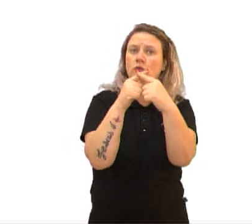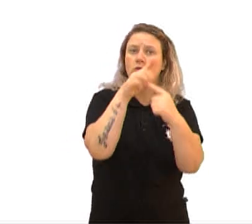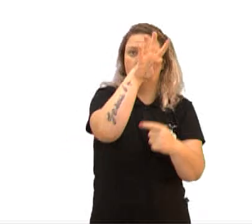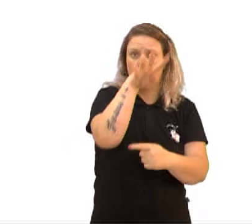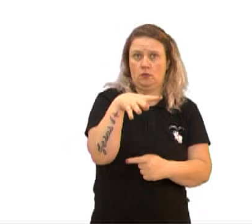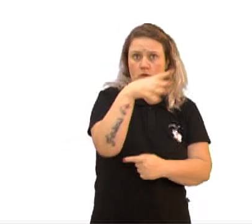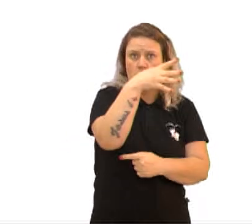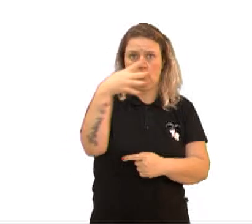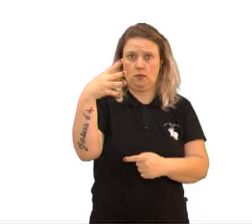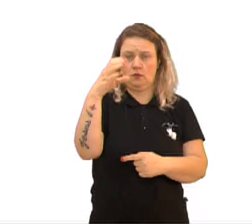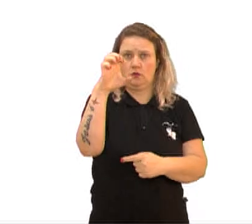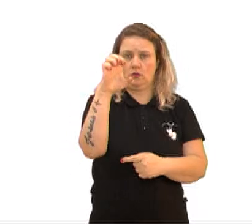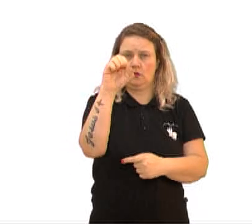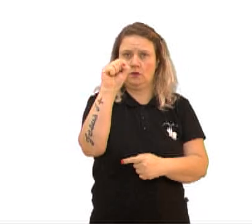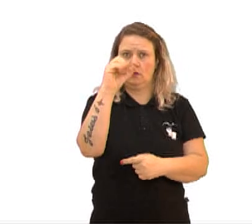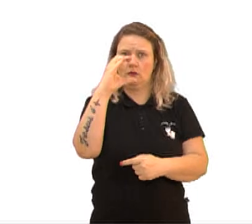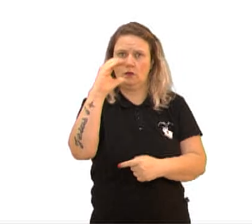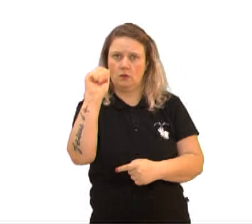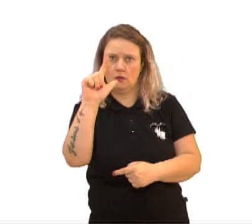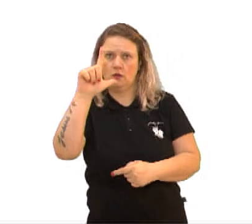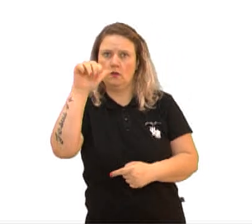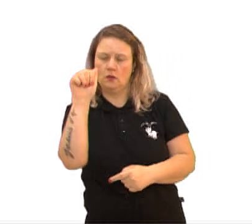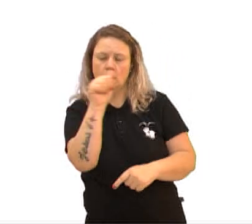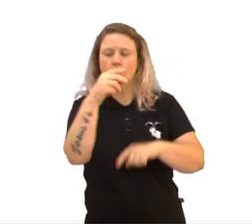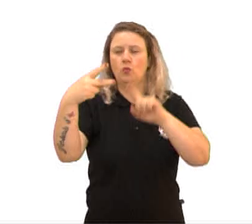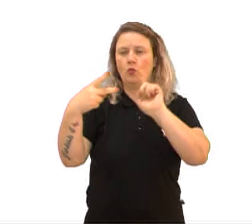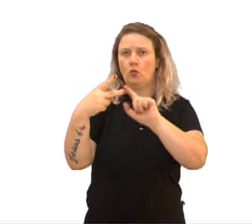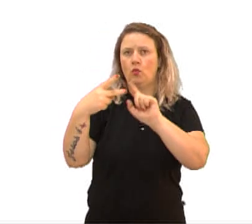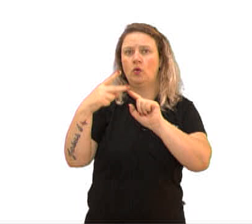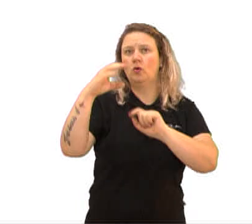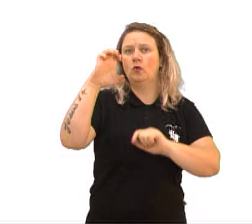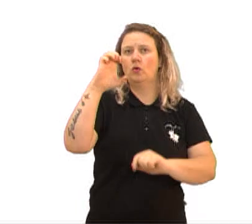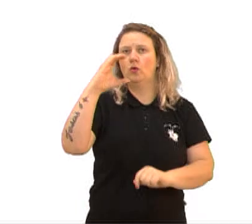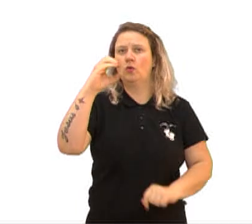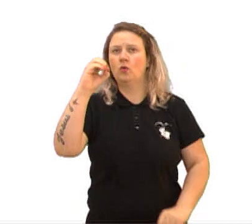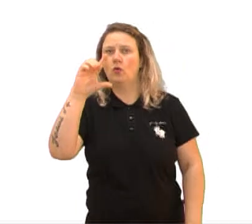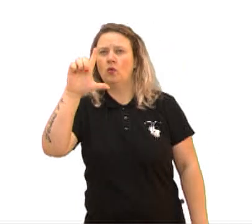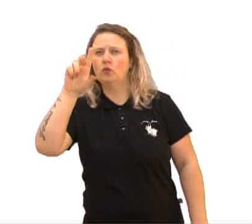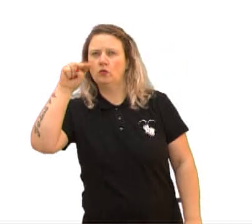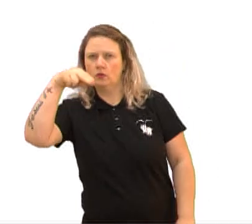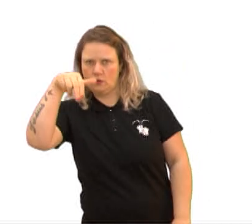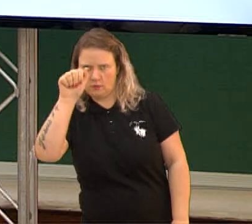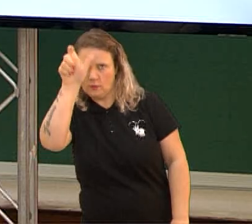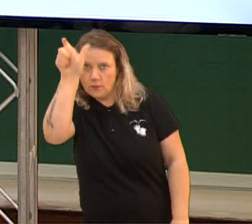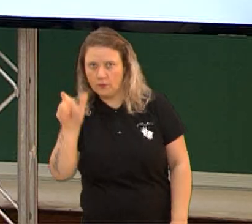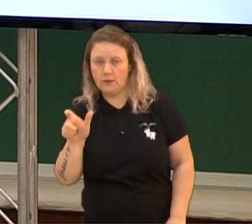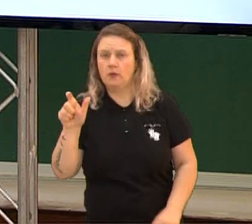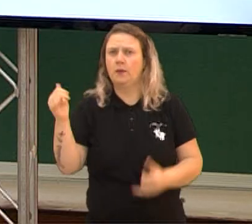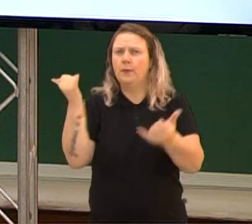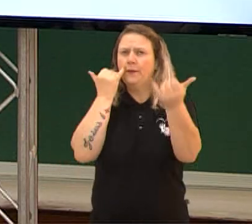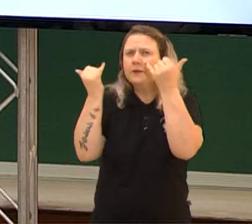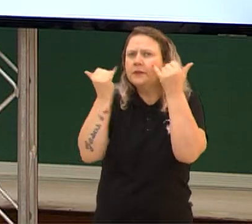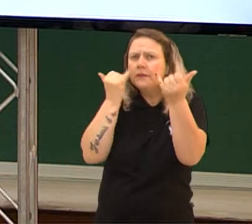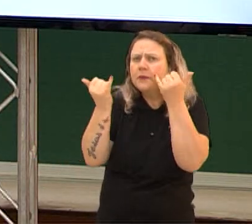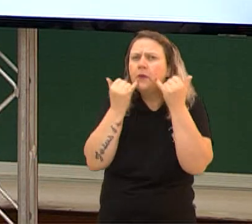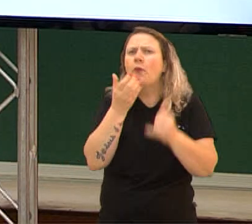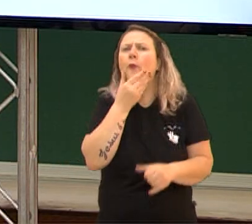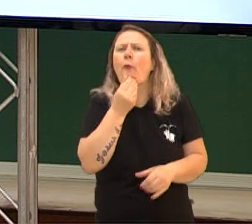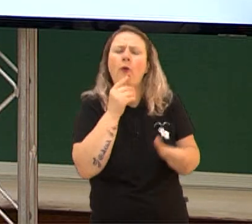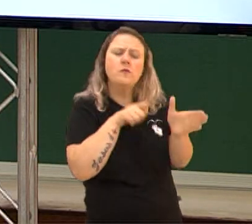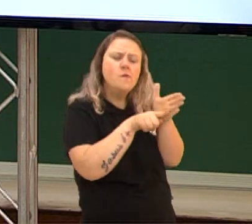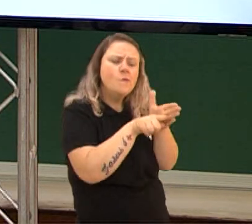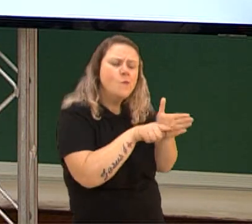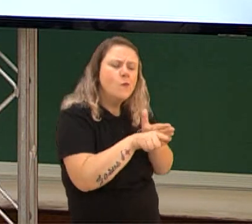matriz escala por uma matriz coluna. Então, imagine um monte de informação que esse matemático